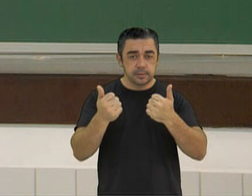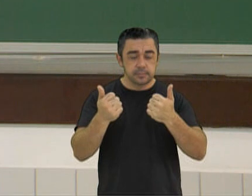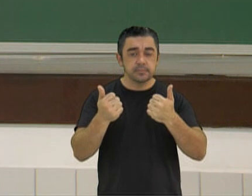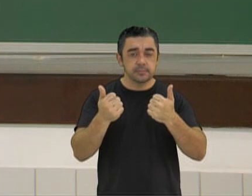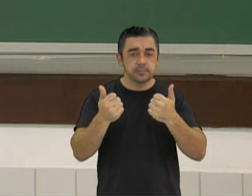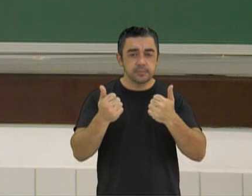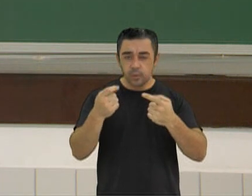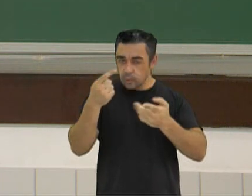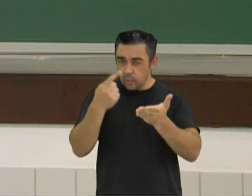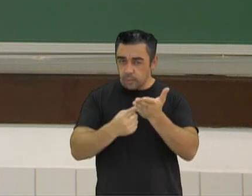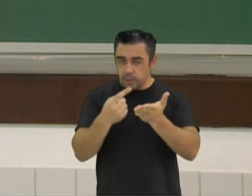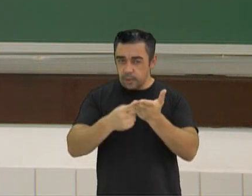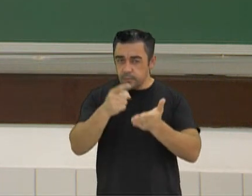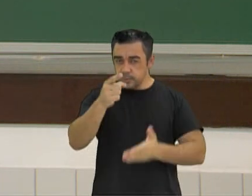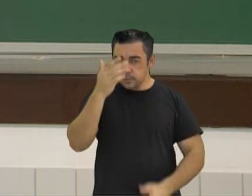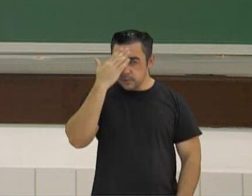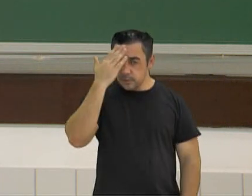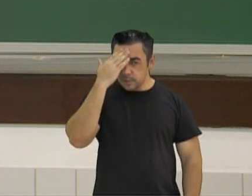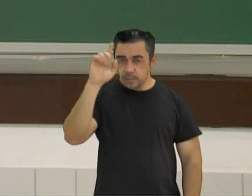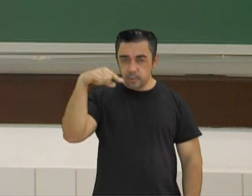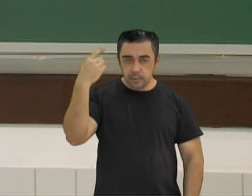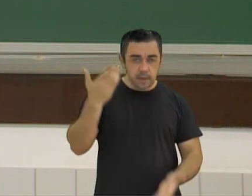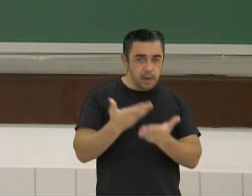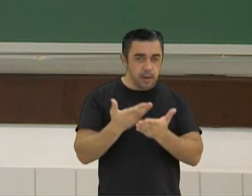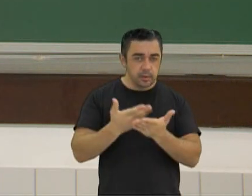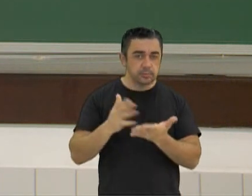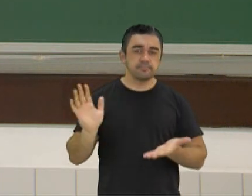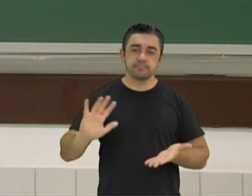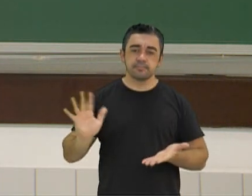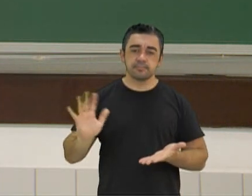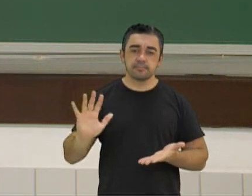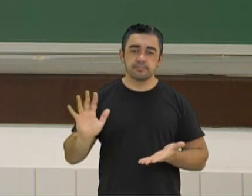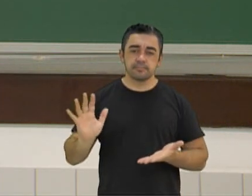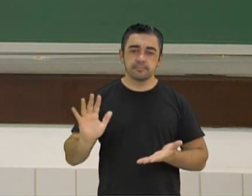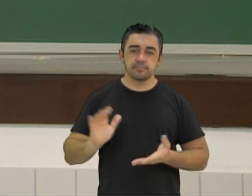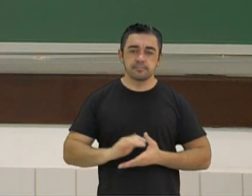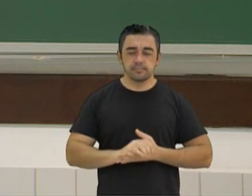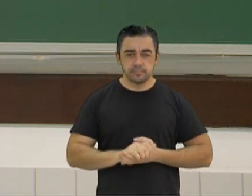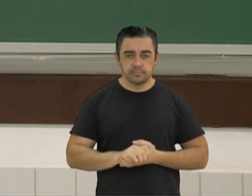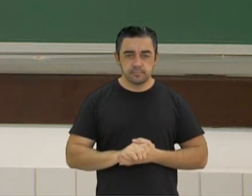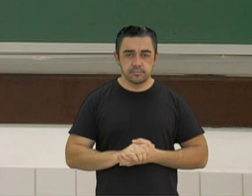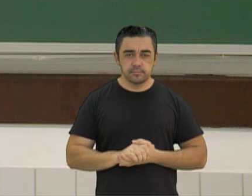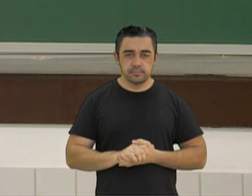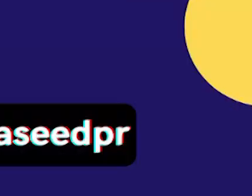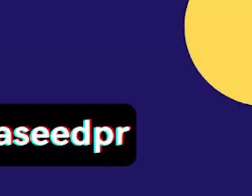Então temos um combinado, você já sabe qual é a próxima aula, né? Até lá, tchau, tchau, pessoal.